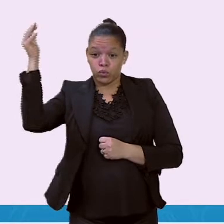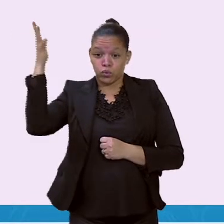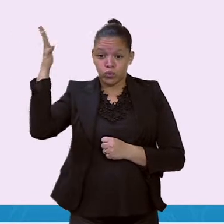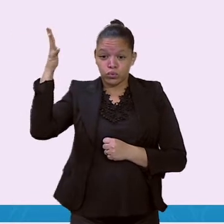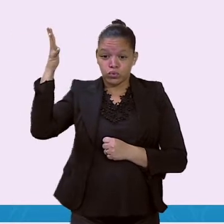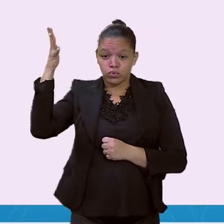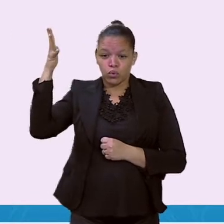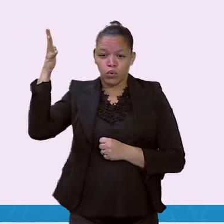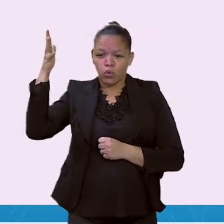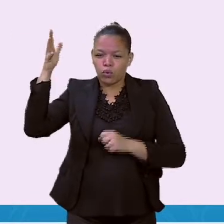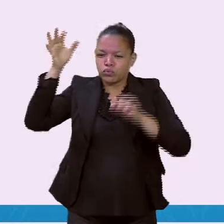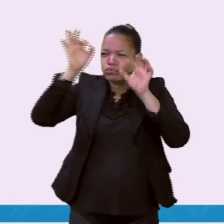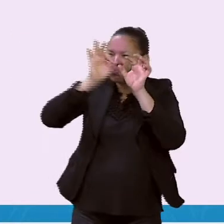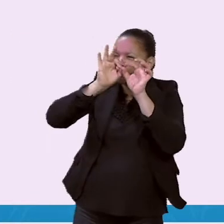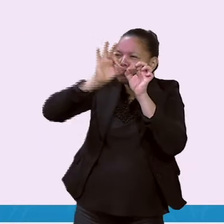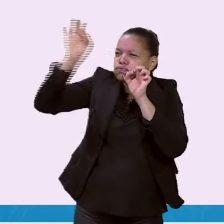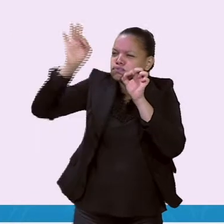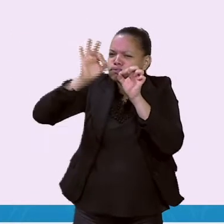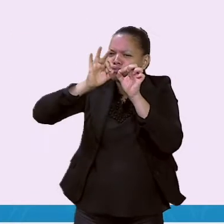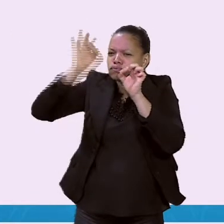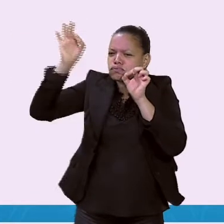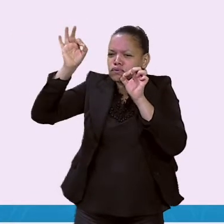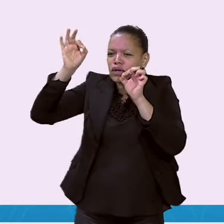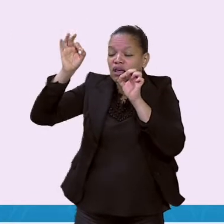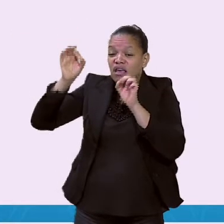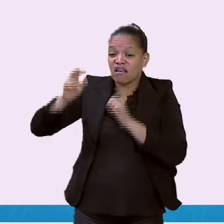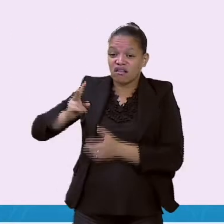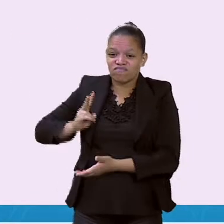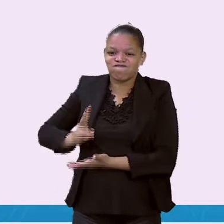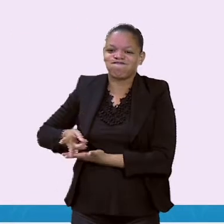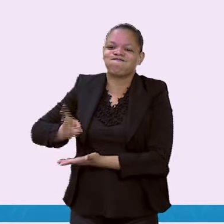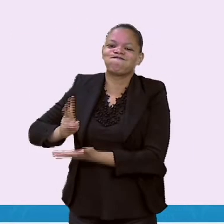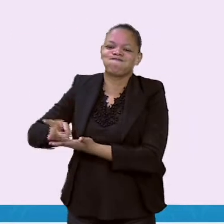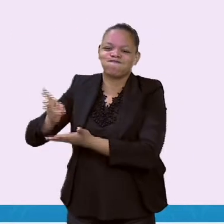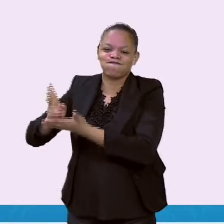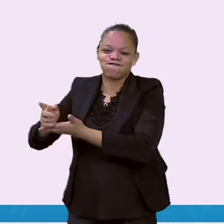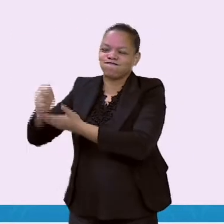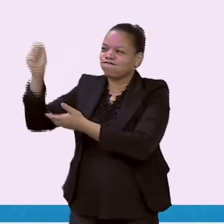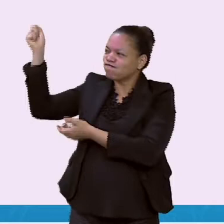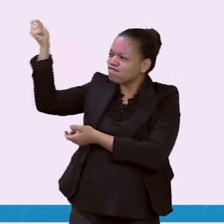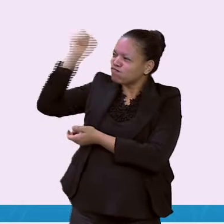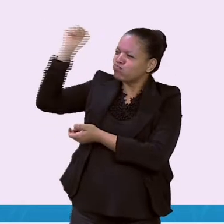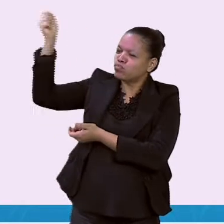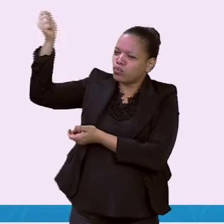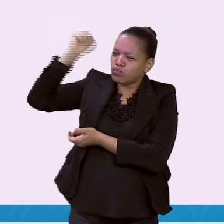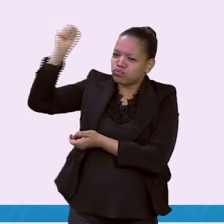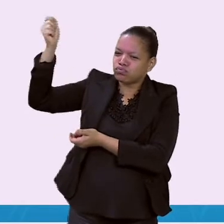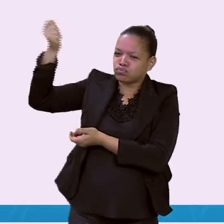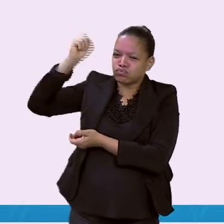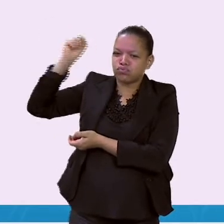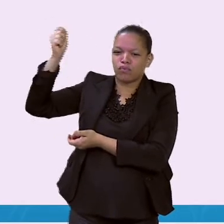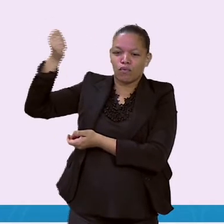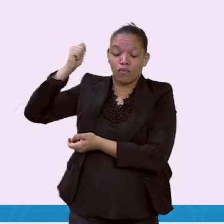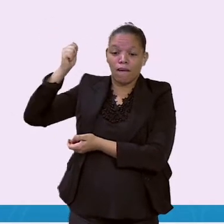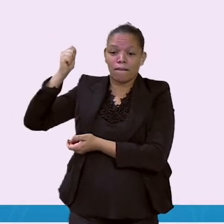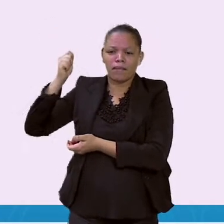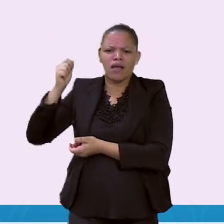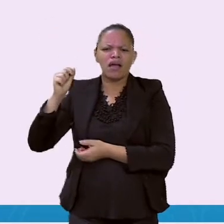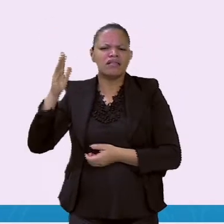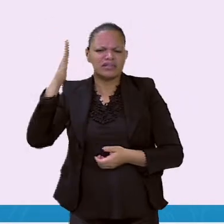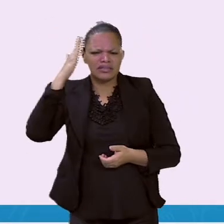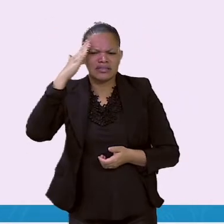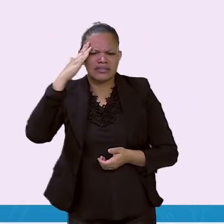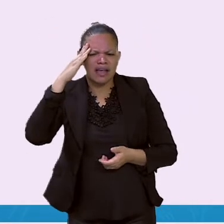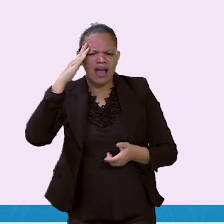cheios de fiapos, que são restos de papagaio. Você sabe o que é papagaio? Tem